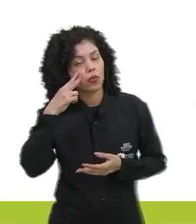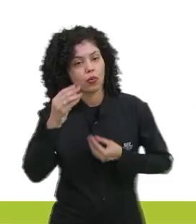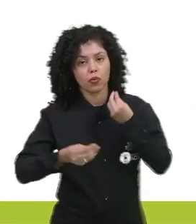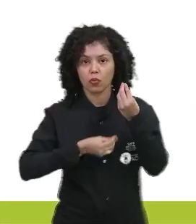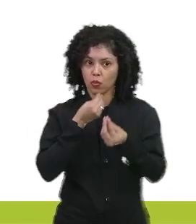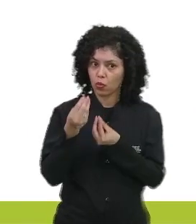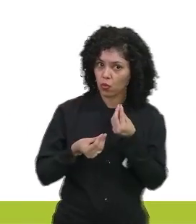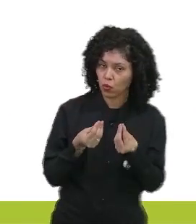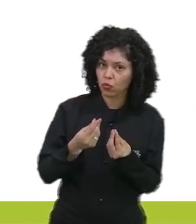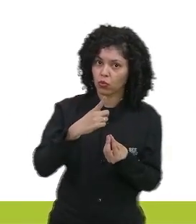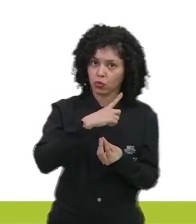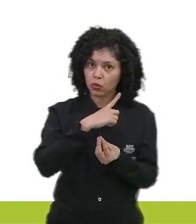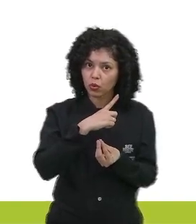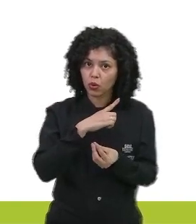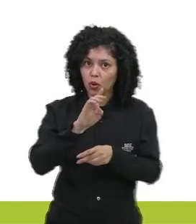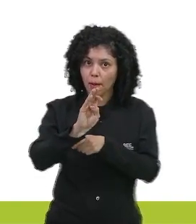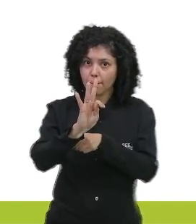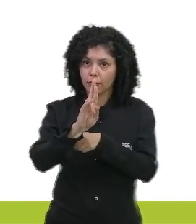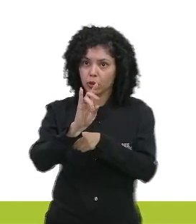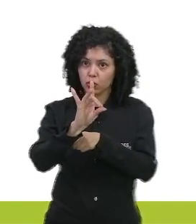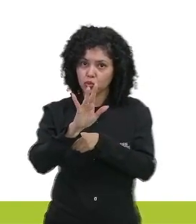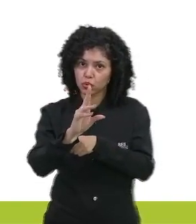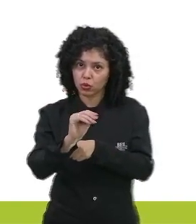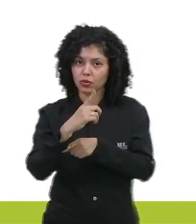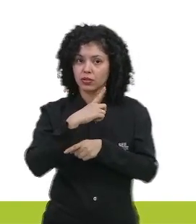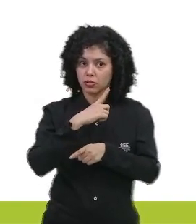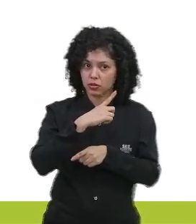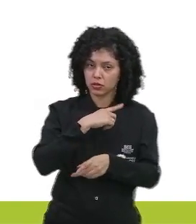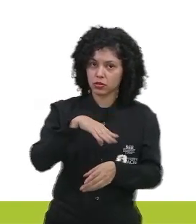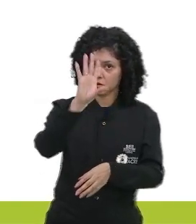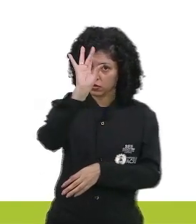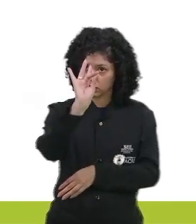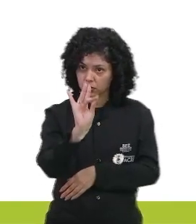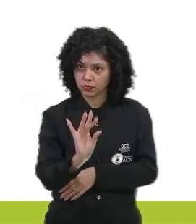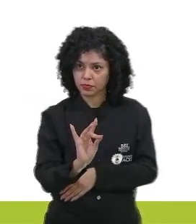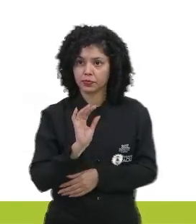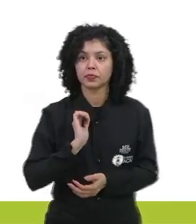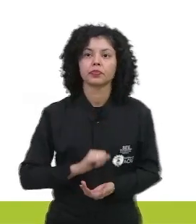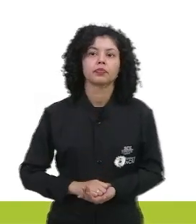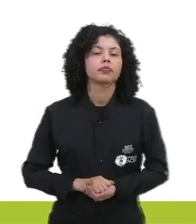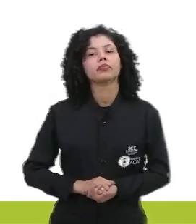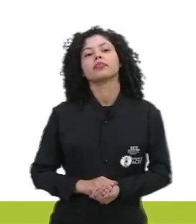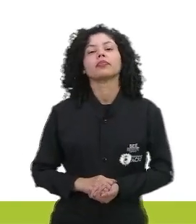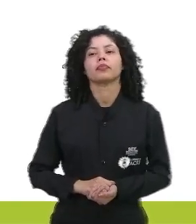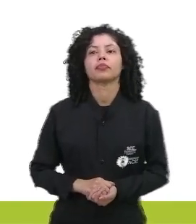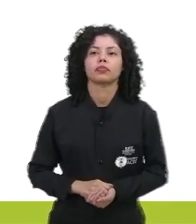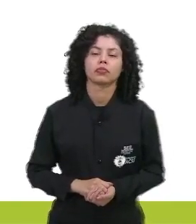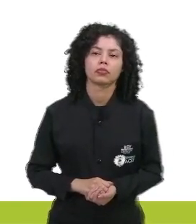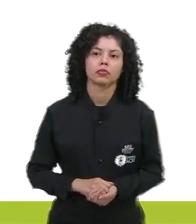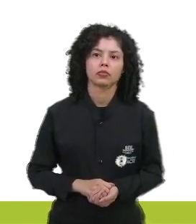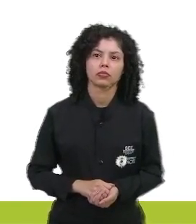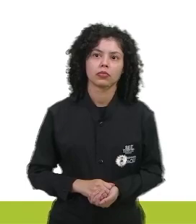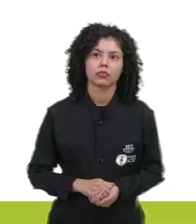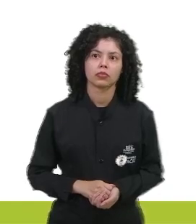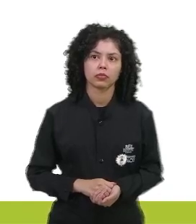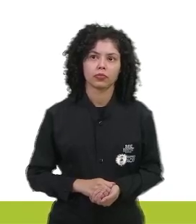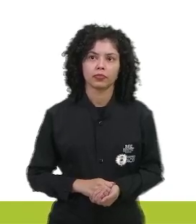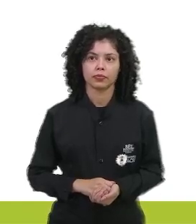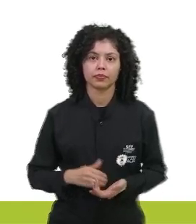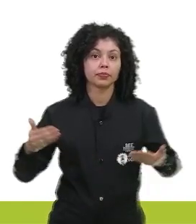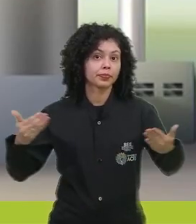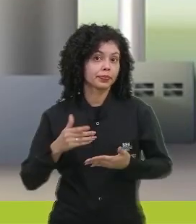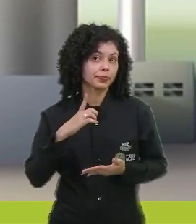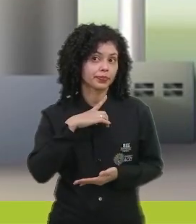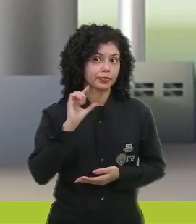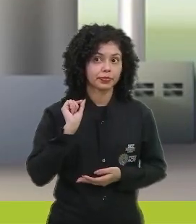como que esse biodiesel ele se comporta. Vamos lá, olha só. O que eu tenho aqui